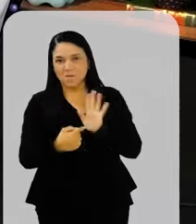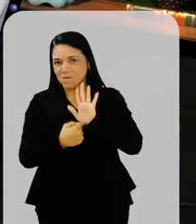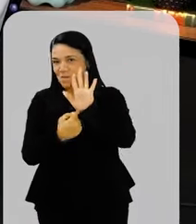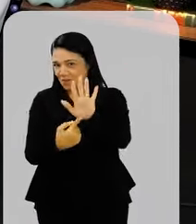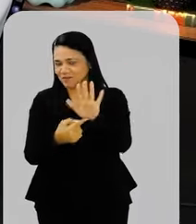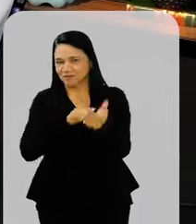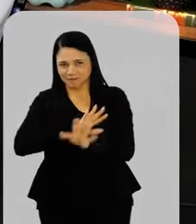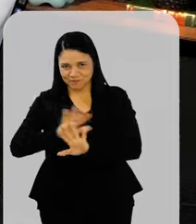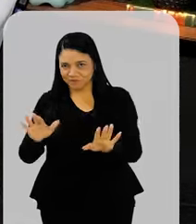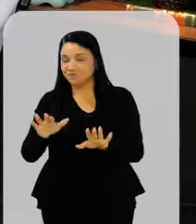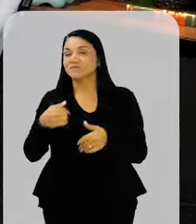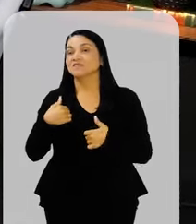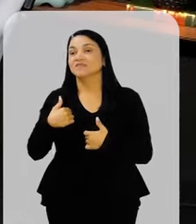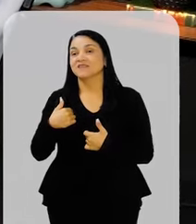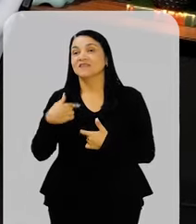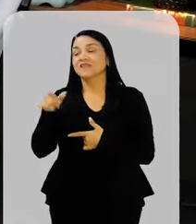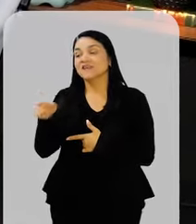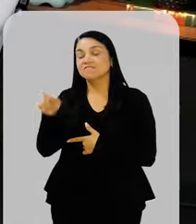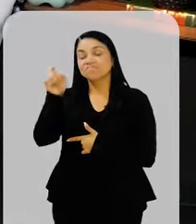negam.